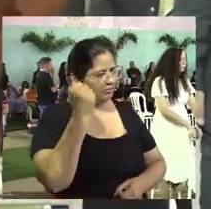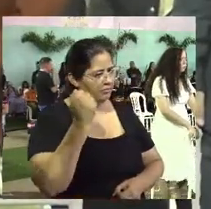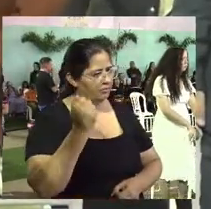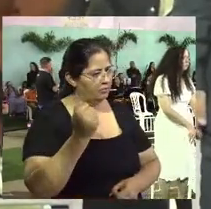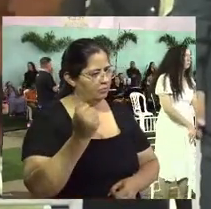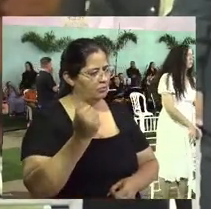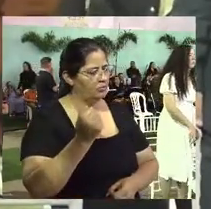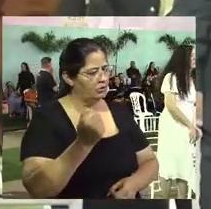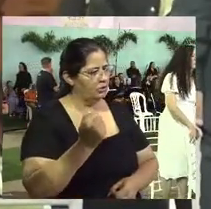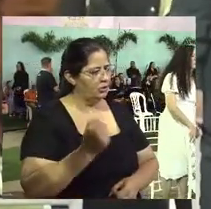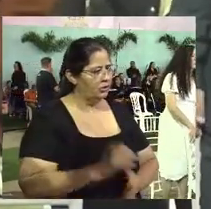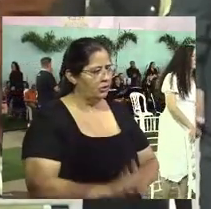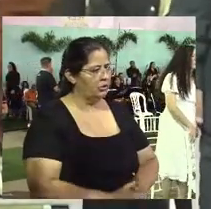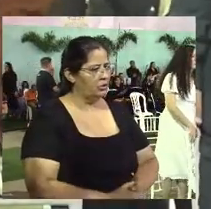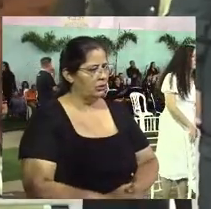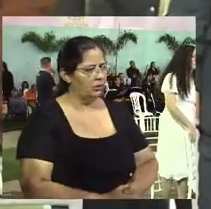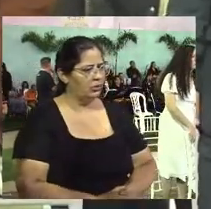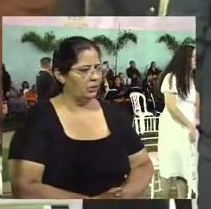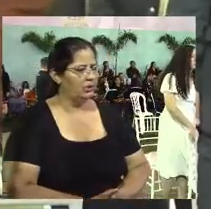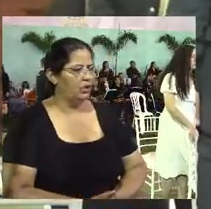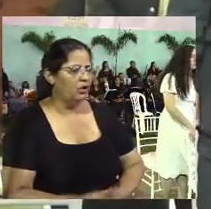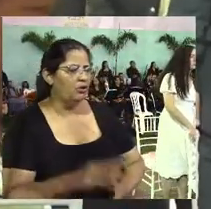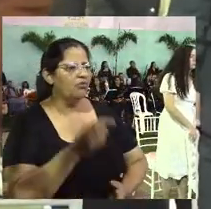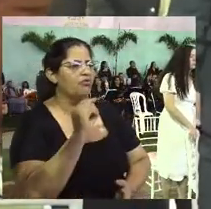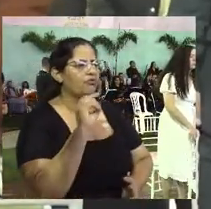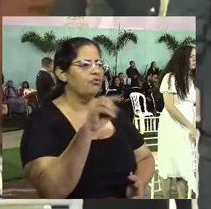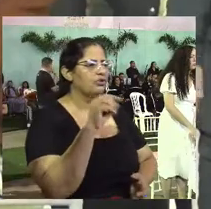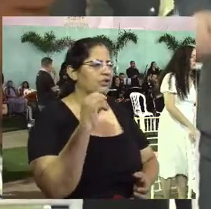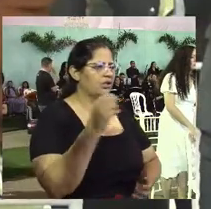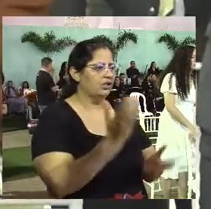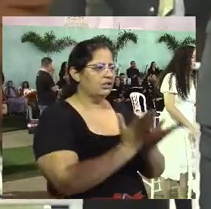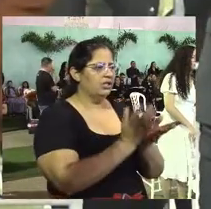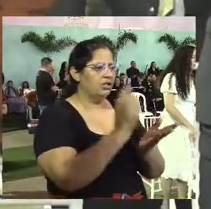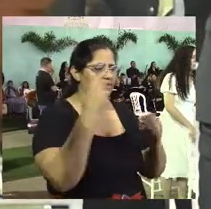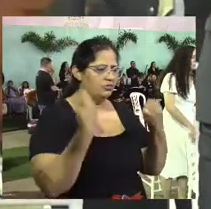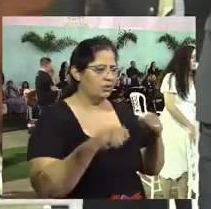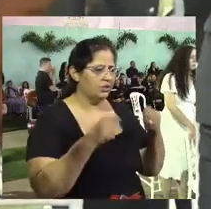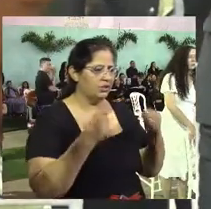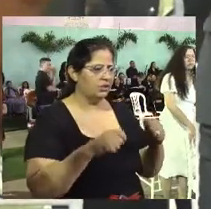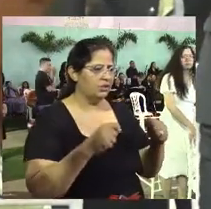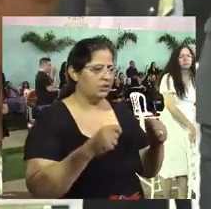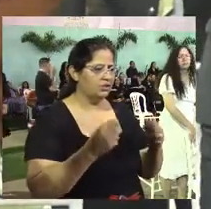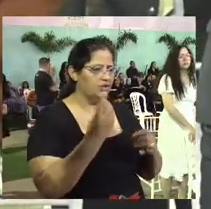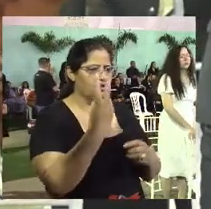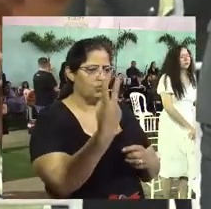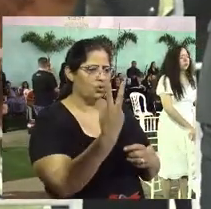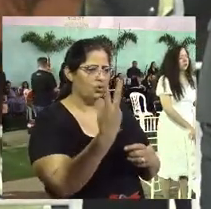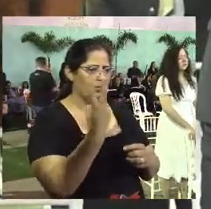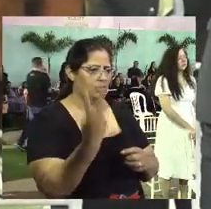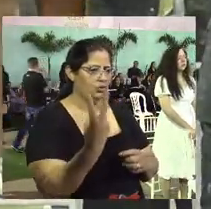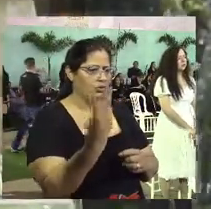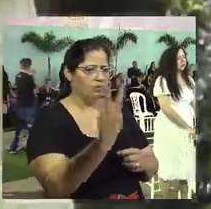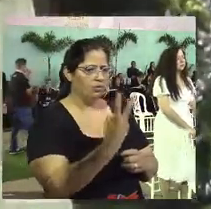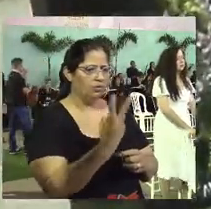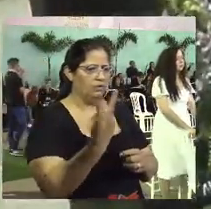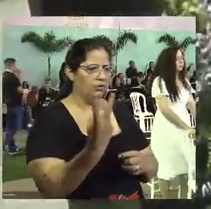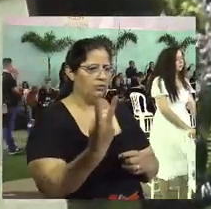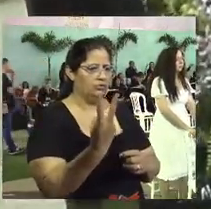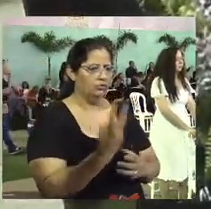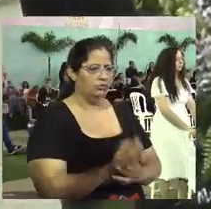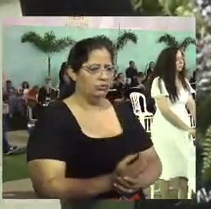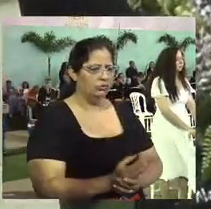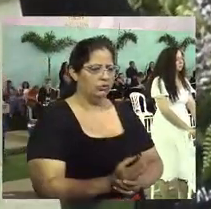você se unam a Bíblia diz em Lucas 10 Jesus mandou 70 de dois em dois Diga dois em dois